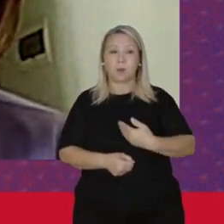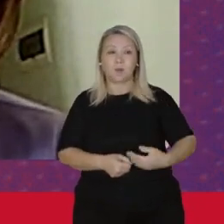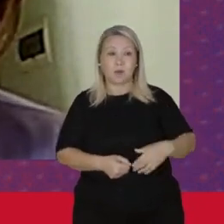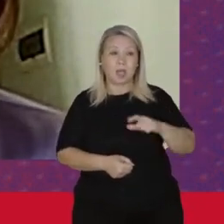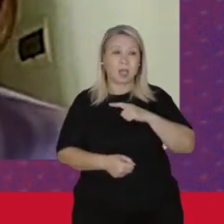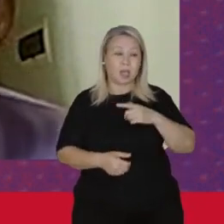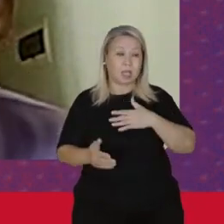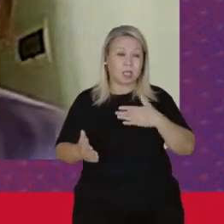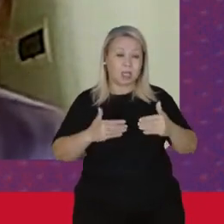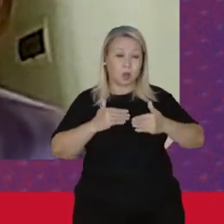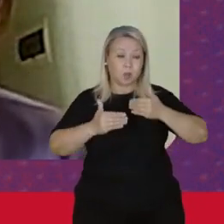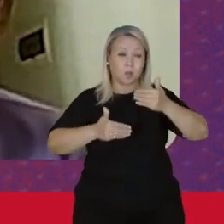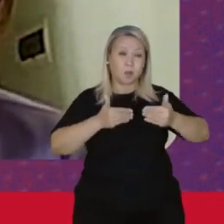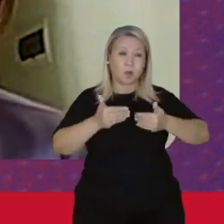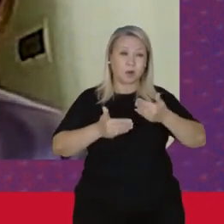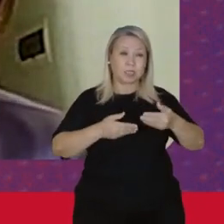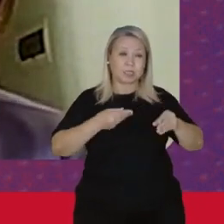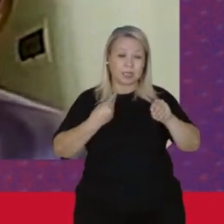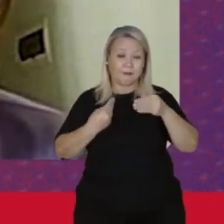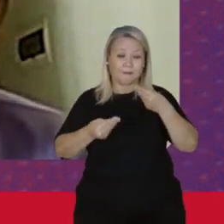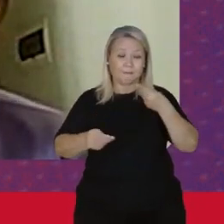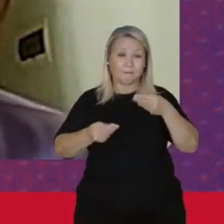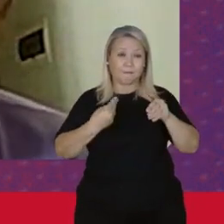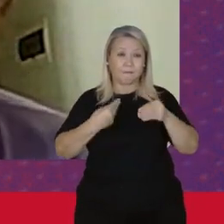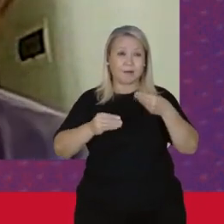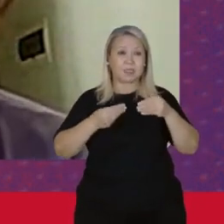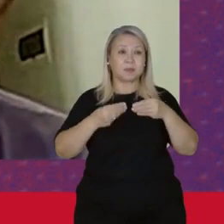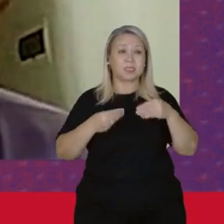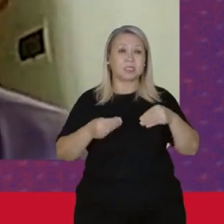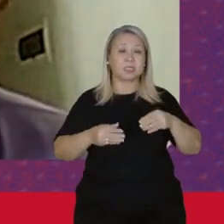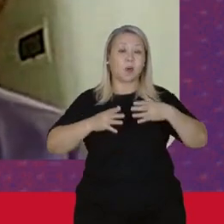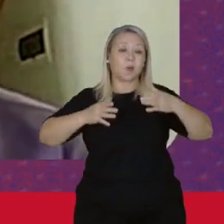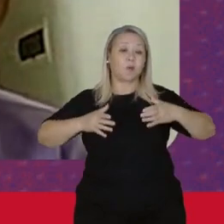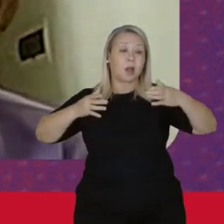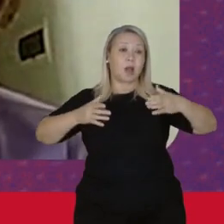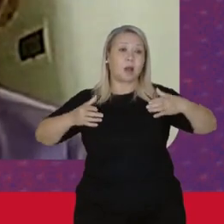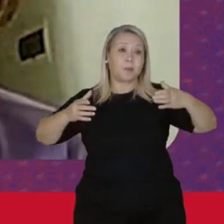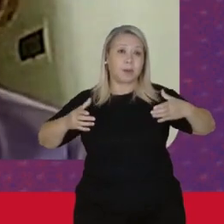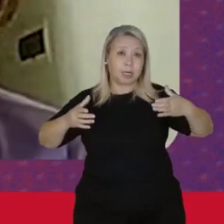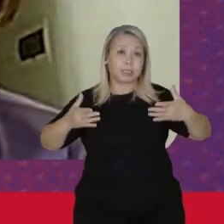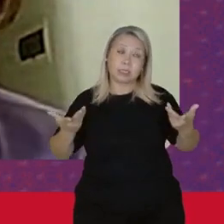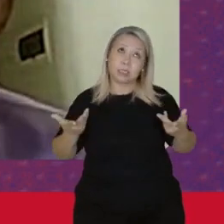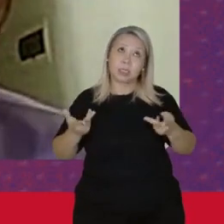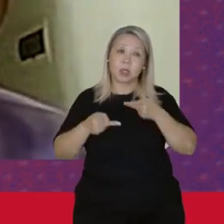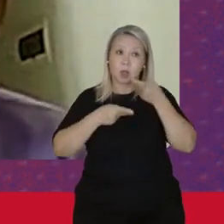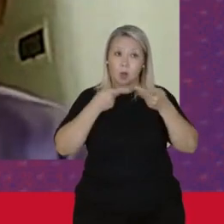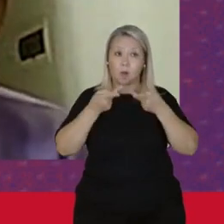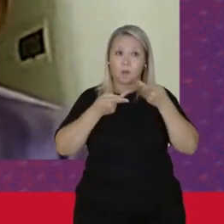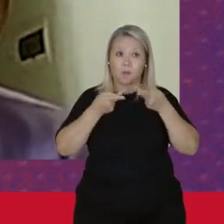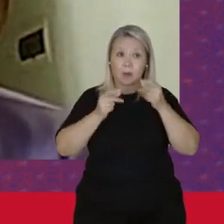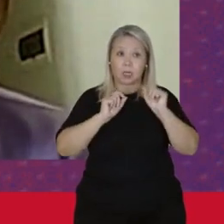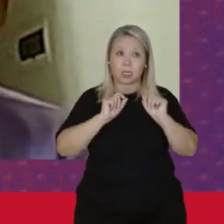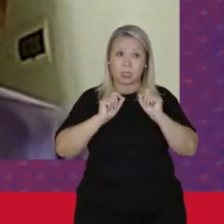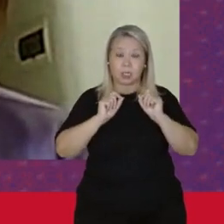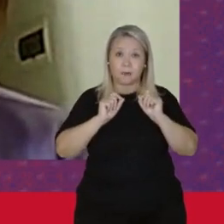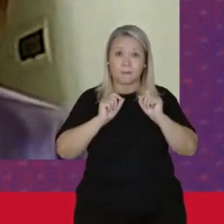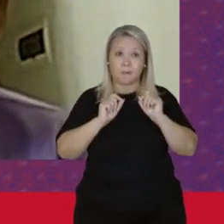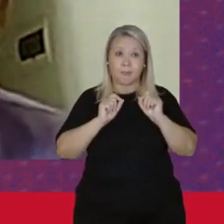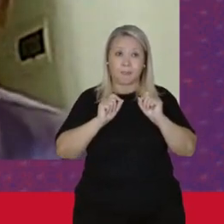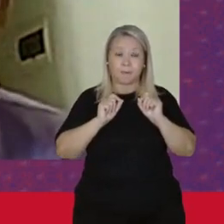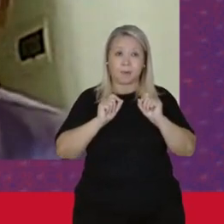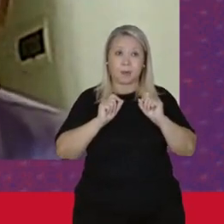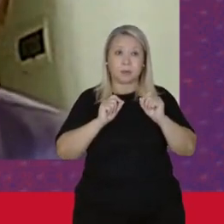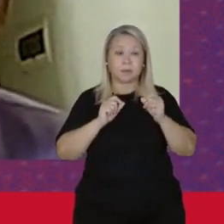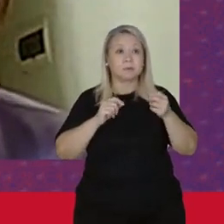amplo processo de flexibilização e ampliação, e eu diria, inclusive, de